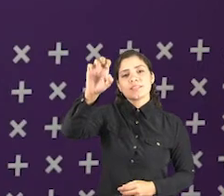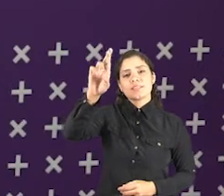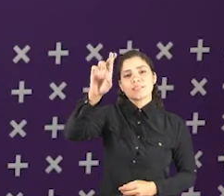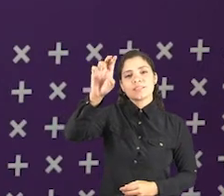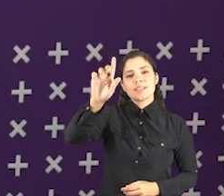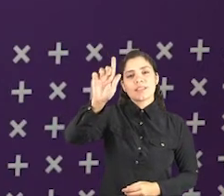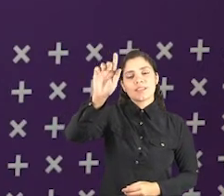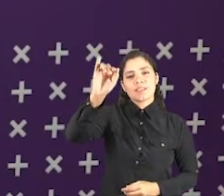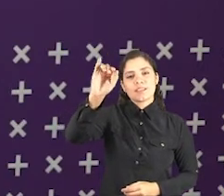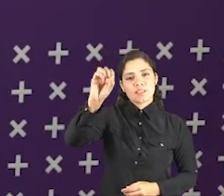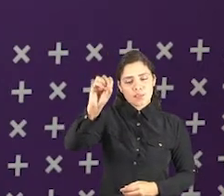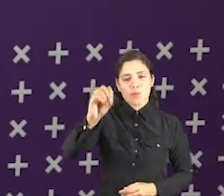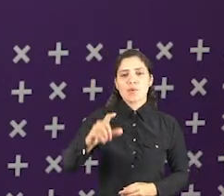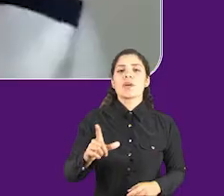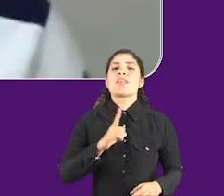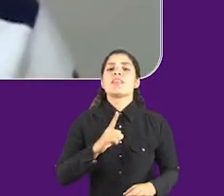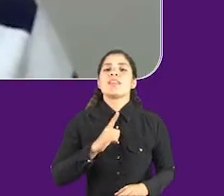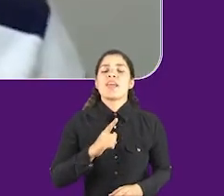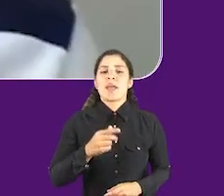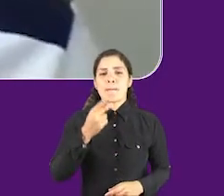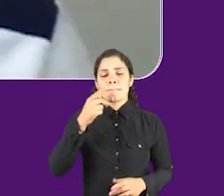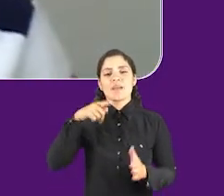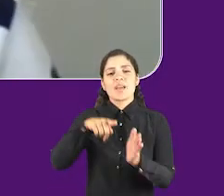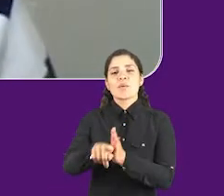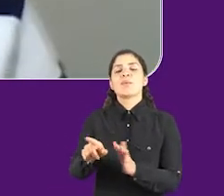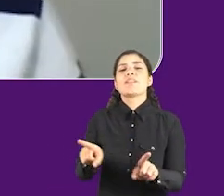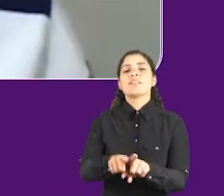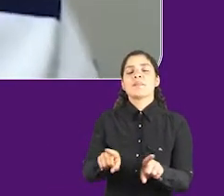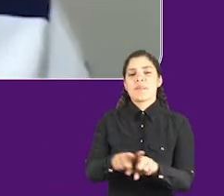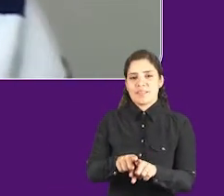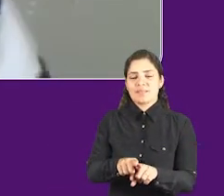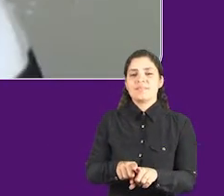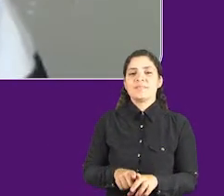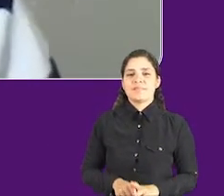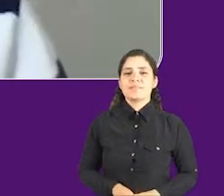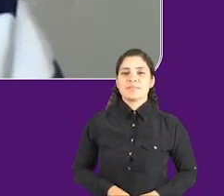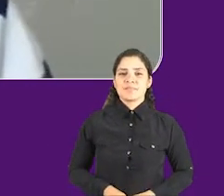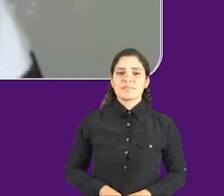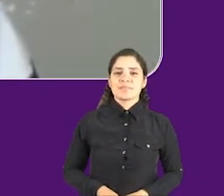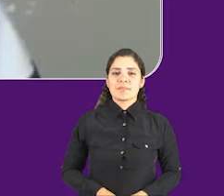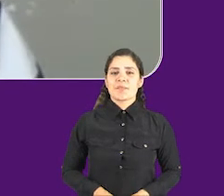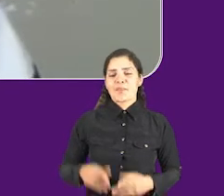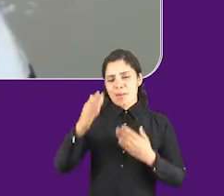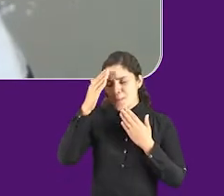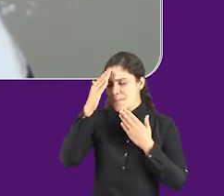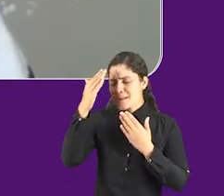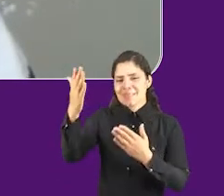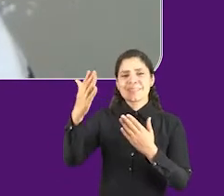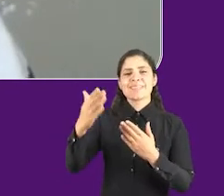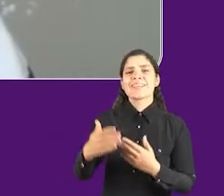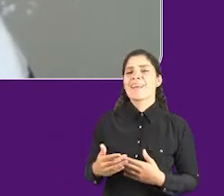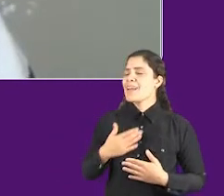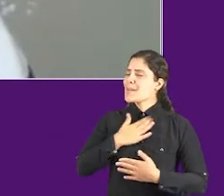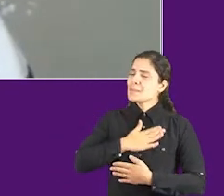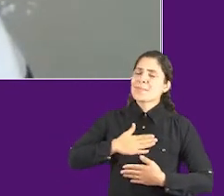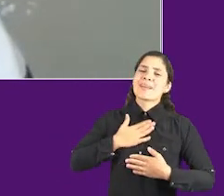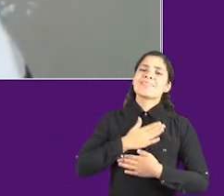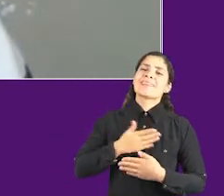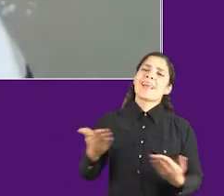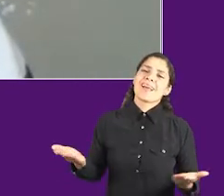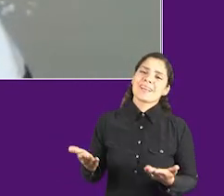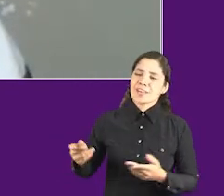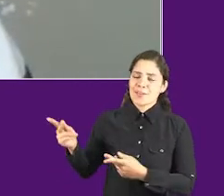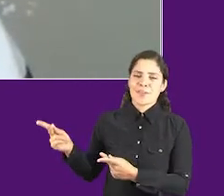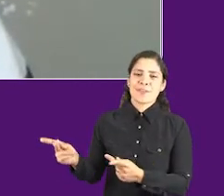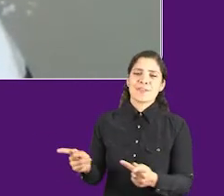Sérgio Aí sim boa tarde Thierry prazer tá aqui com você colega essa Klabin e pegando pela